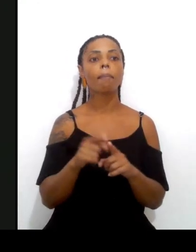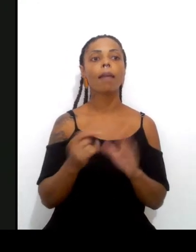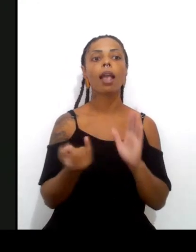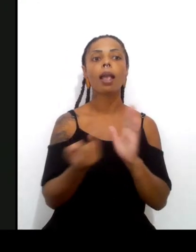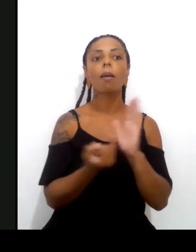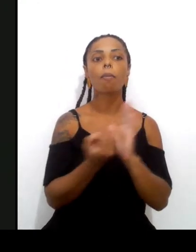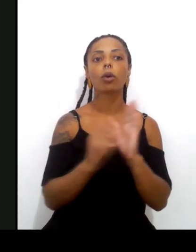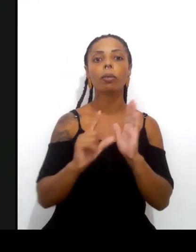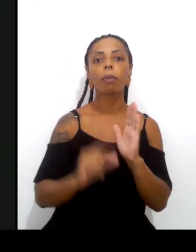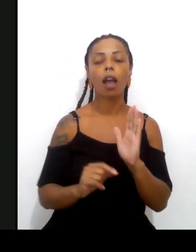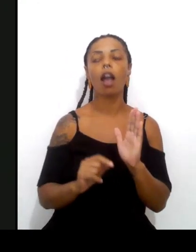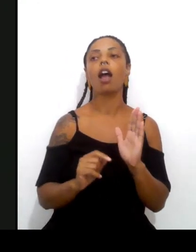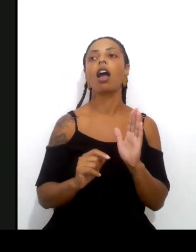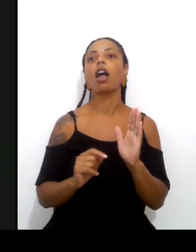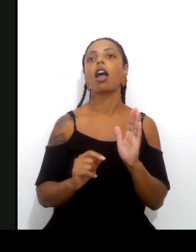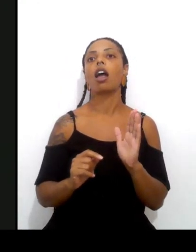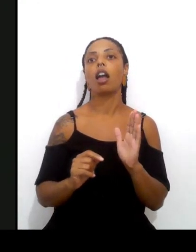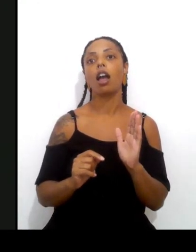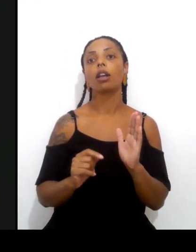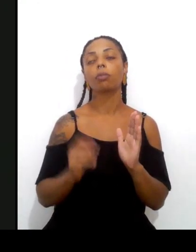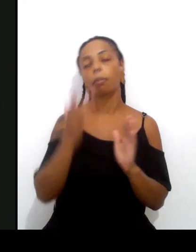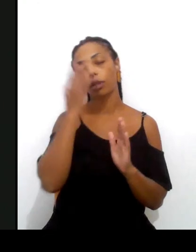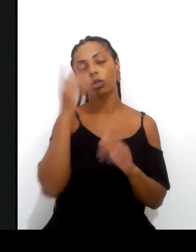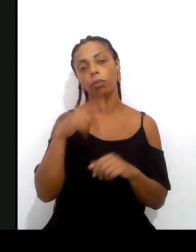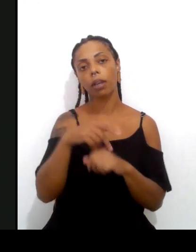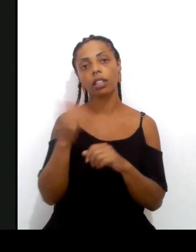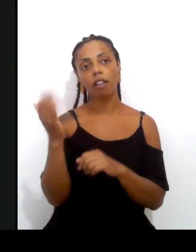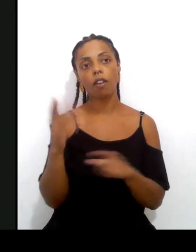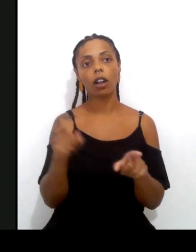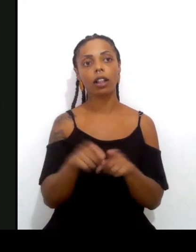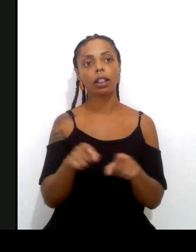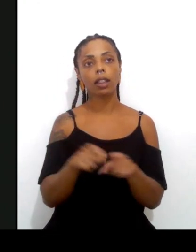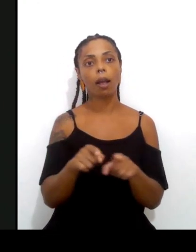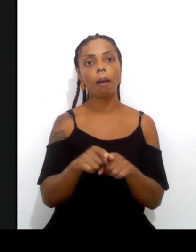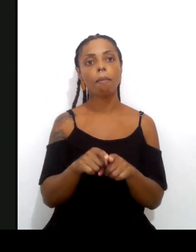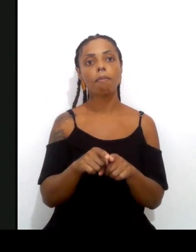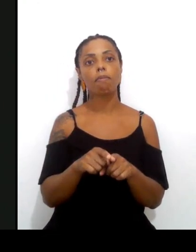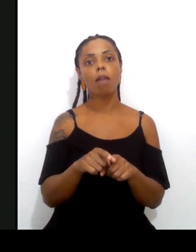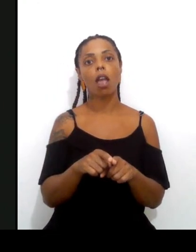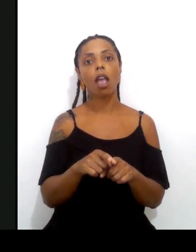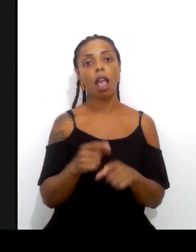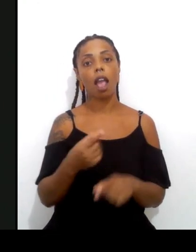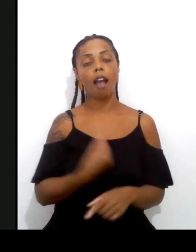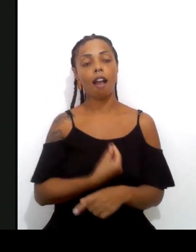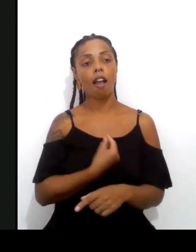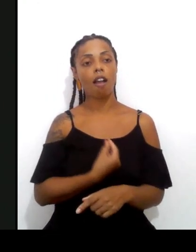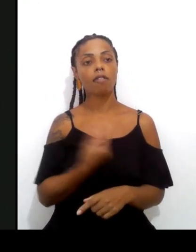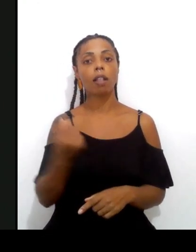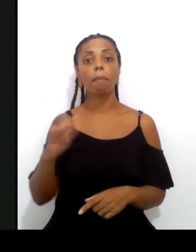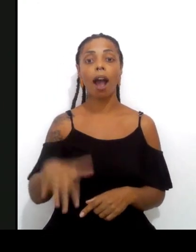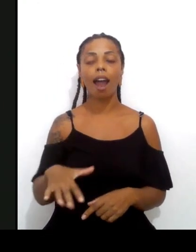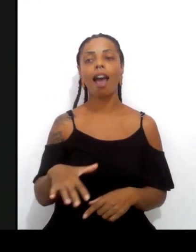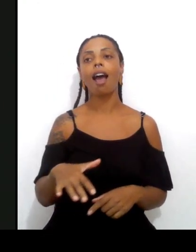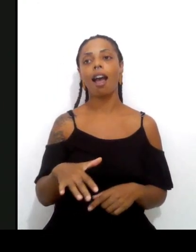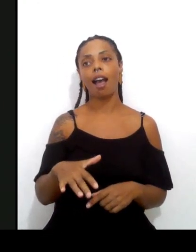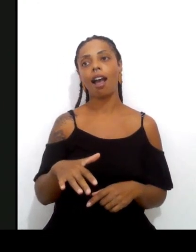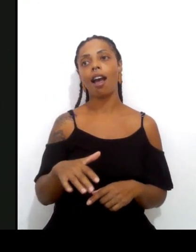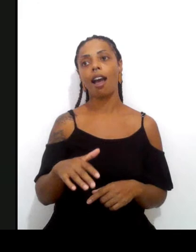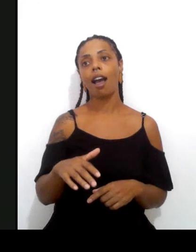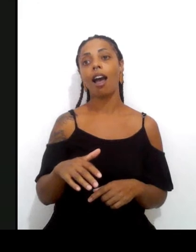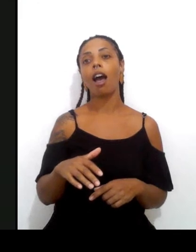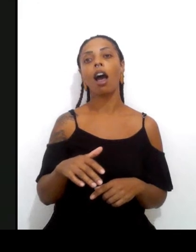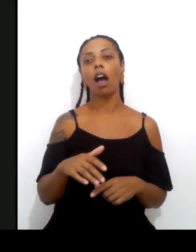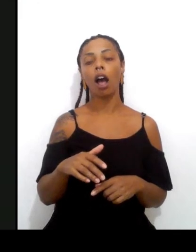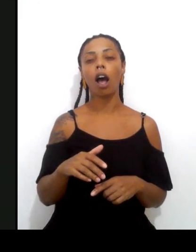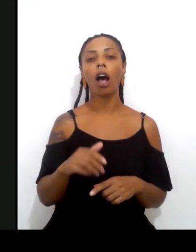o baixo custo de vida bem como a tolerância para homens Krieger em particular e a disponibilidade de homens e garotas pro sexo